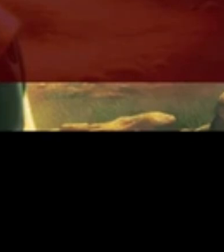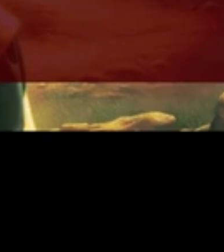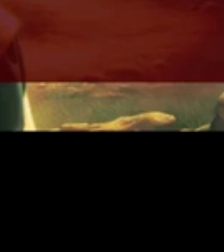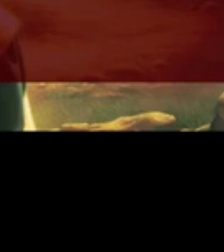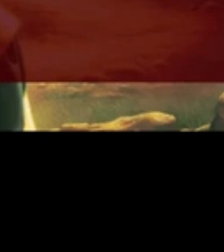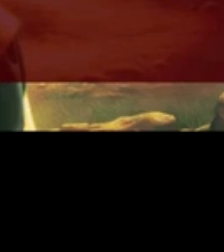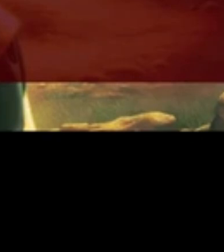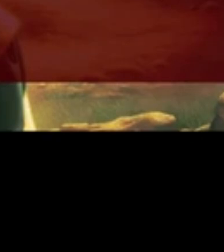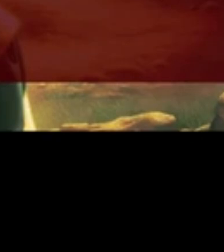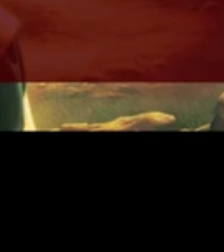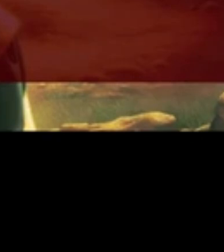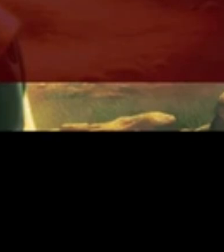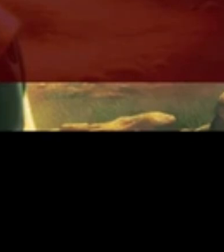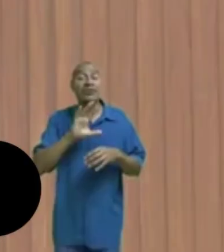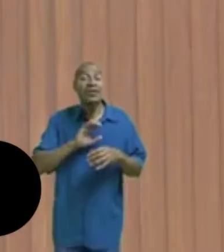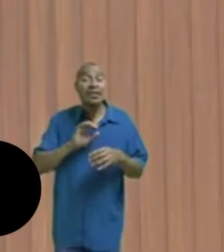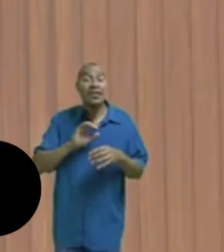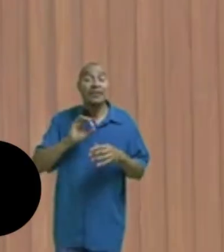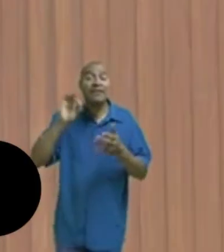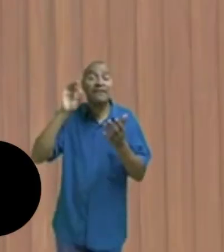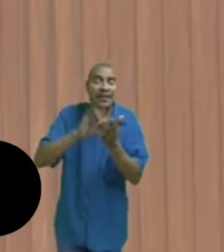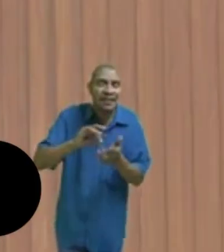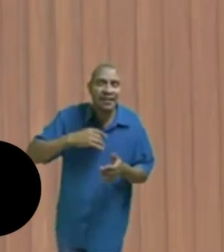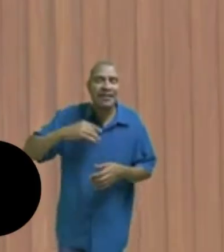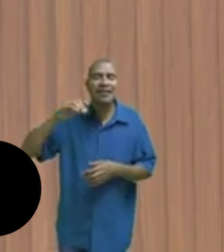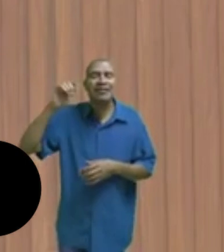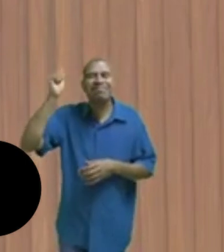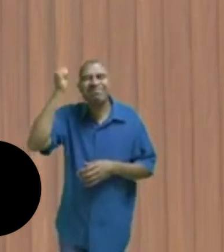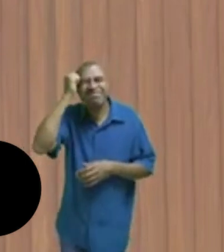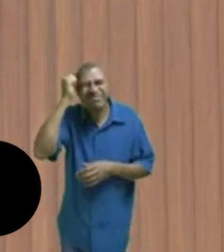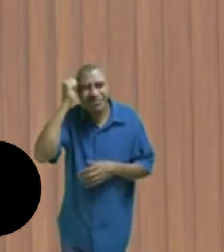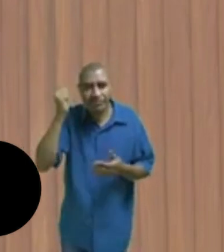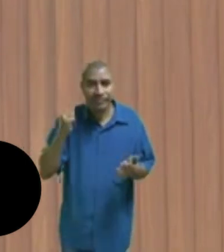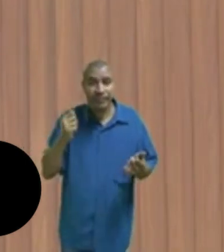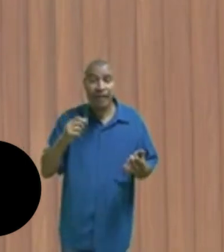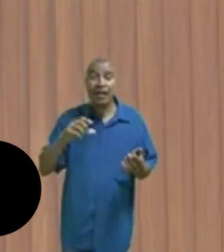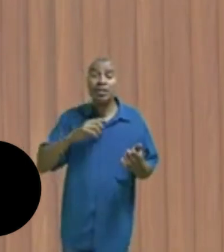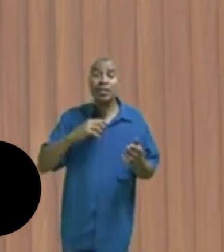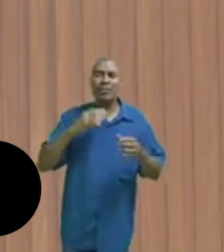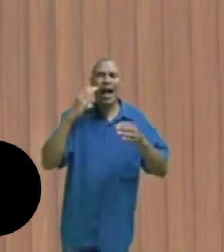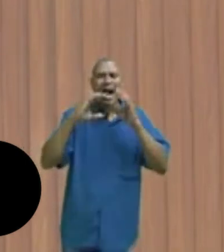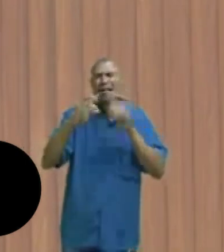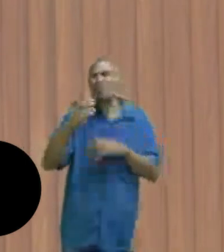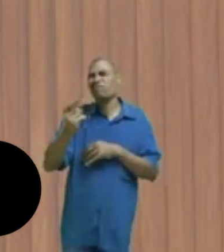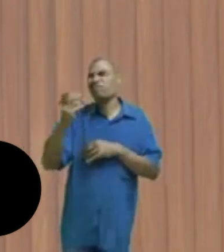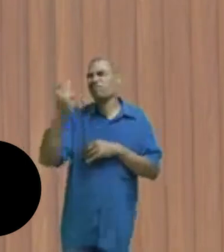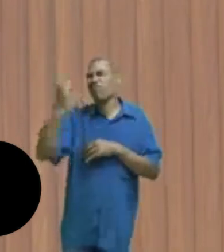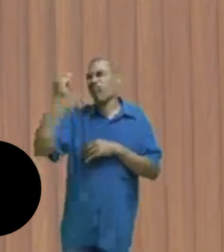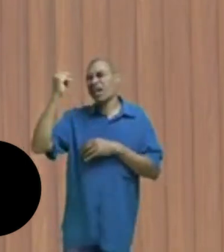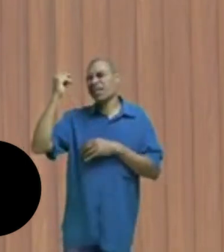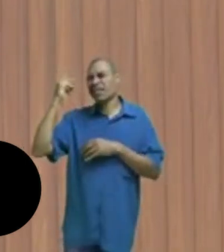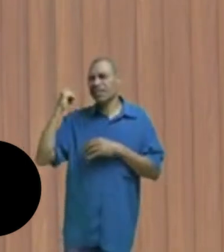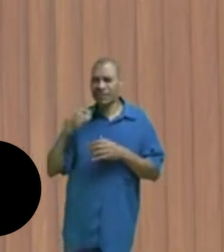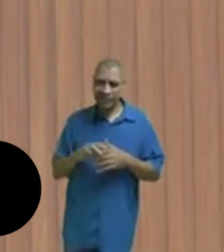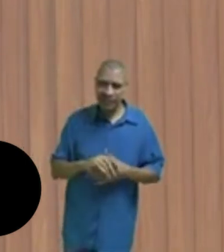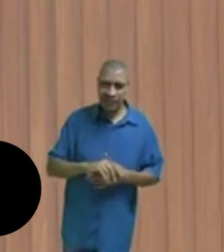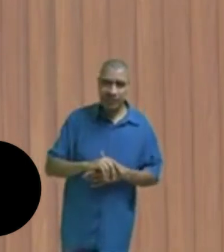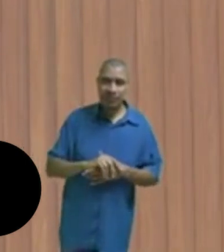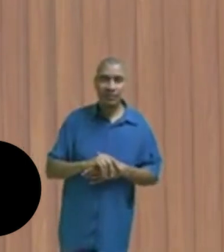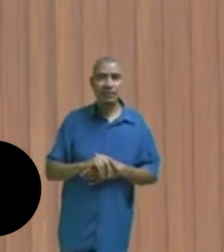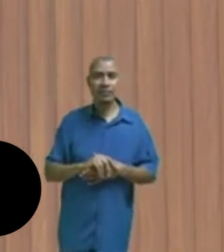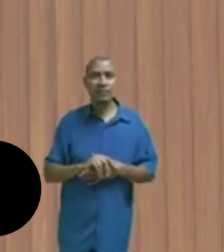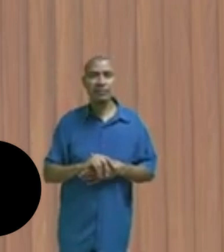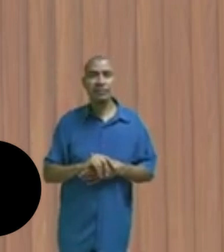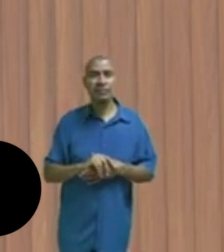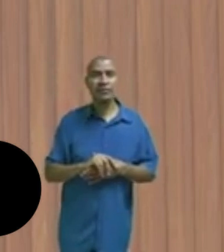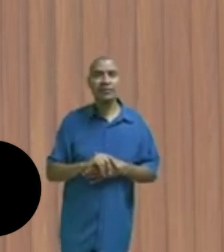uma música bem antiga dos Vencedores por Cristo. A gente estava ali conversando sobre São Paulo, né?